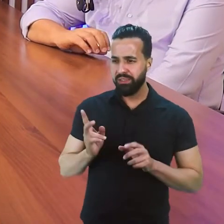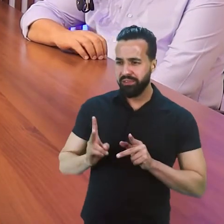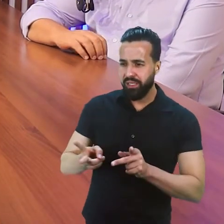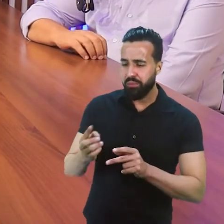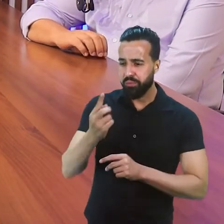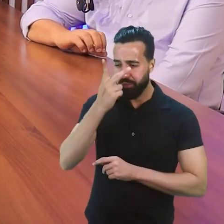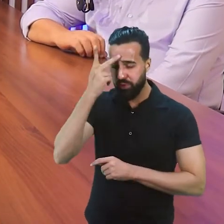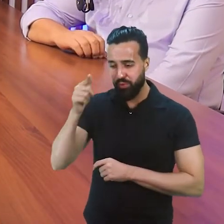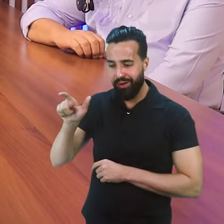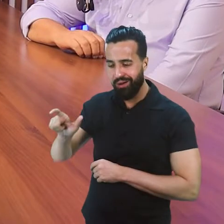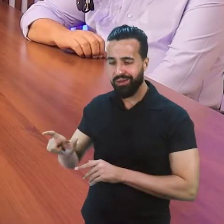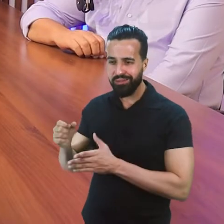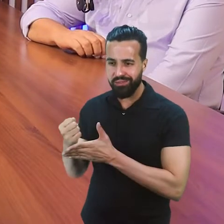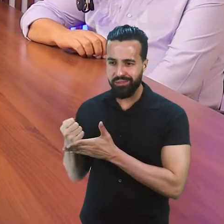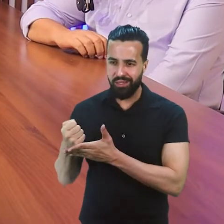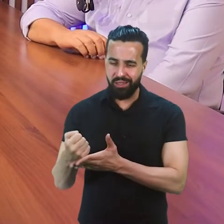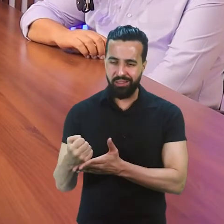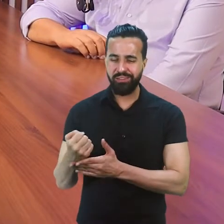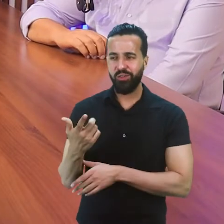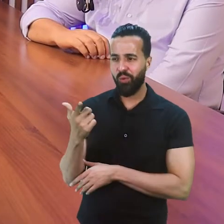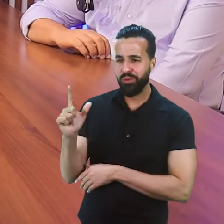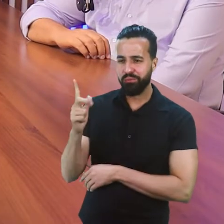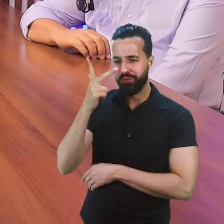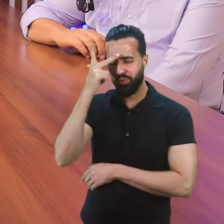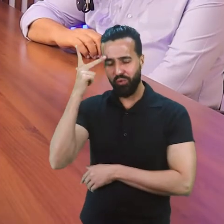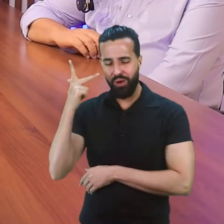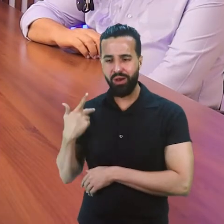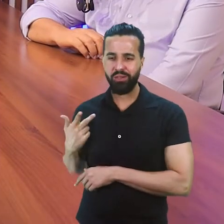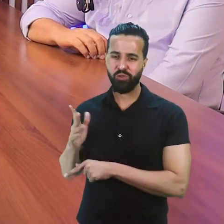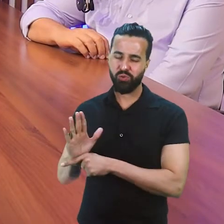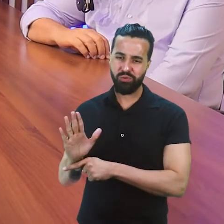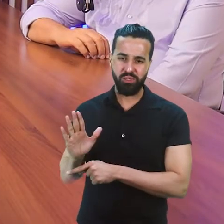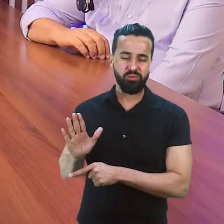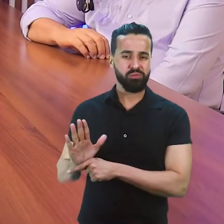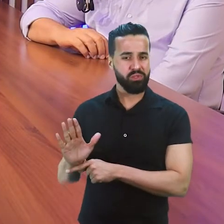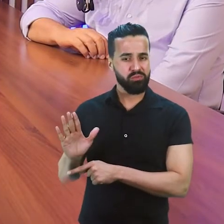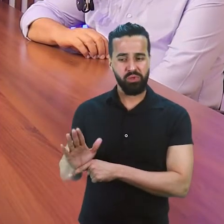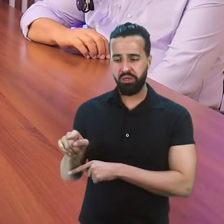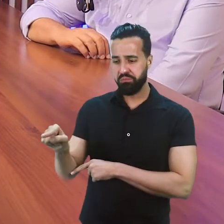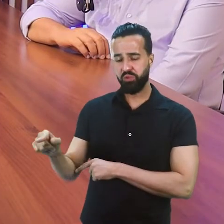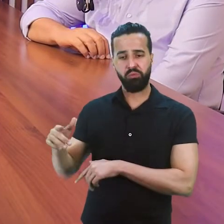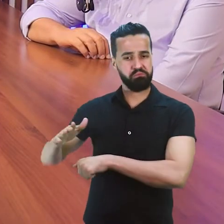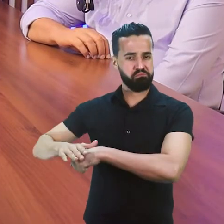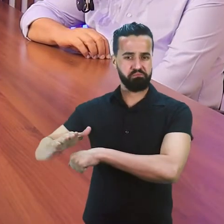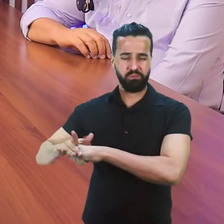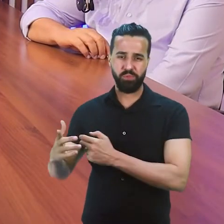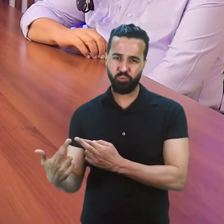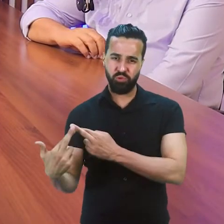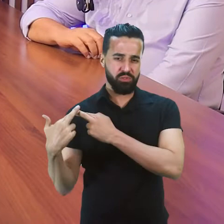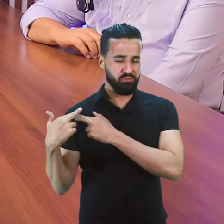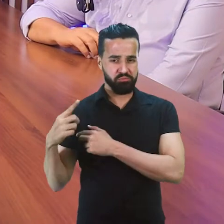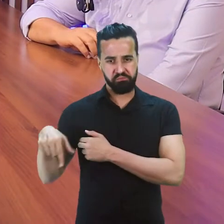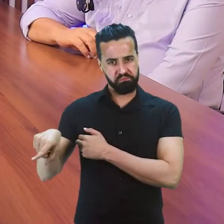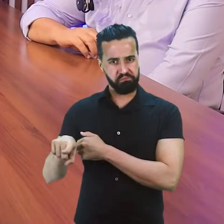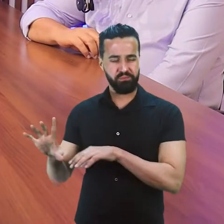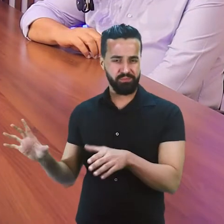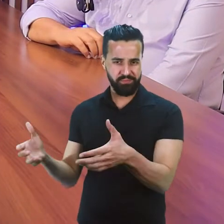né? Assistentes no escritório. E aí o pessoal estava tomando conta de tudo.